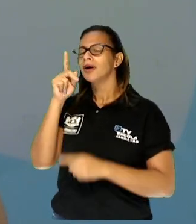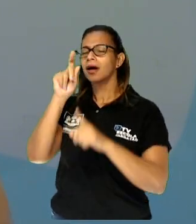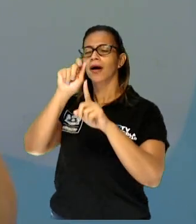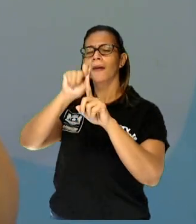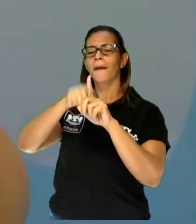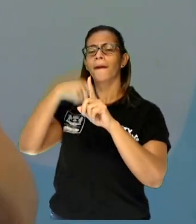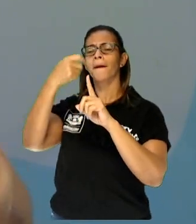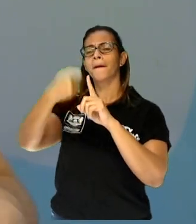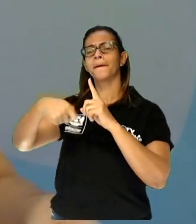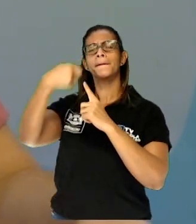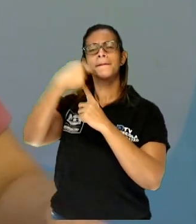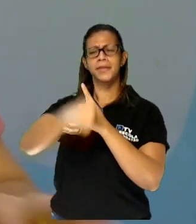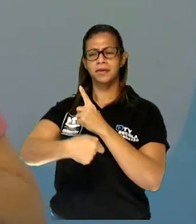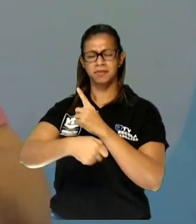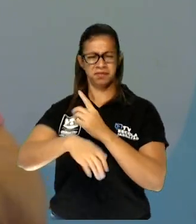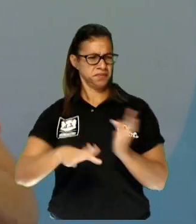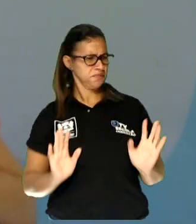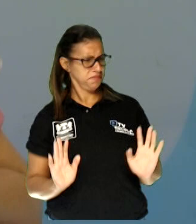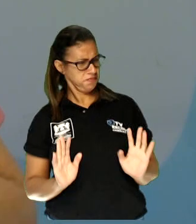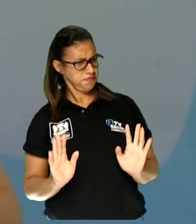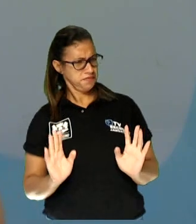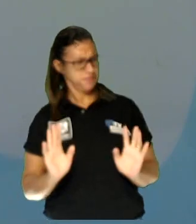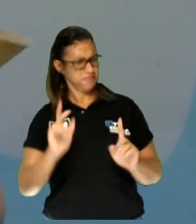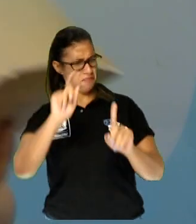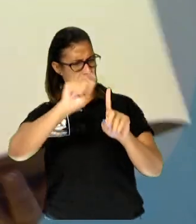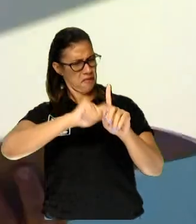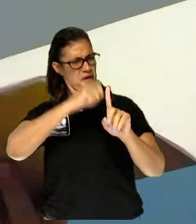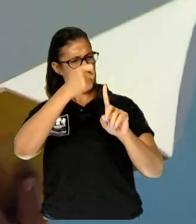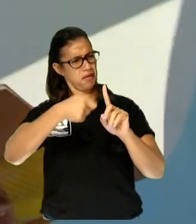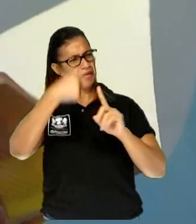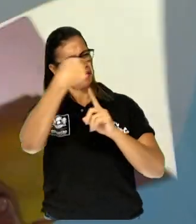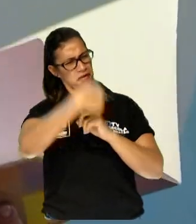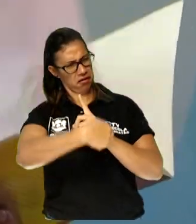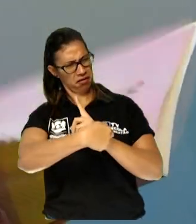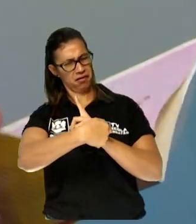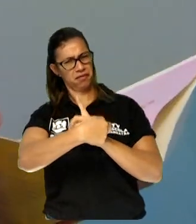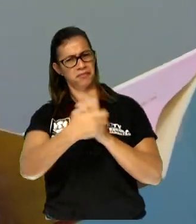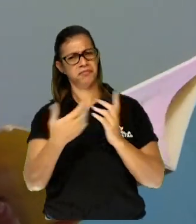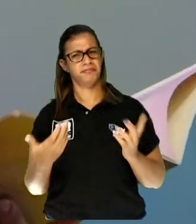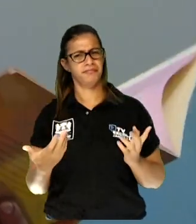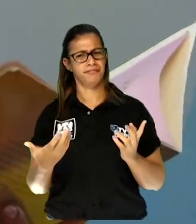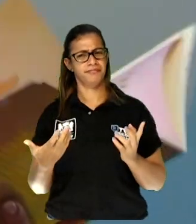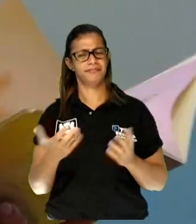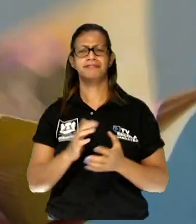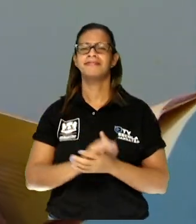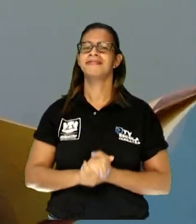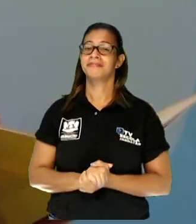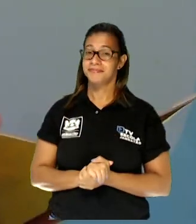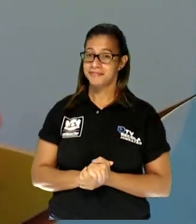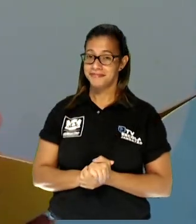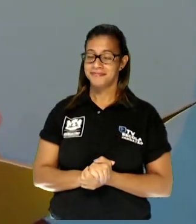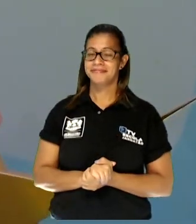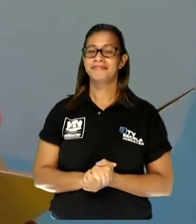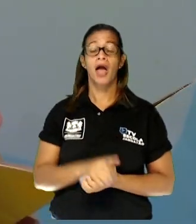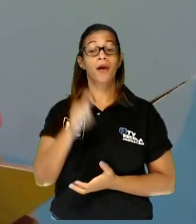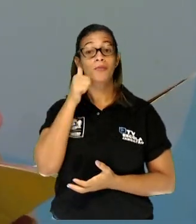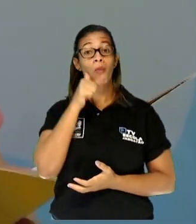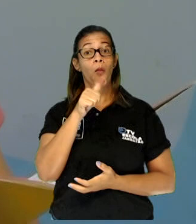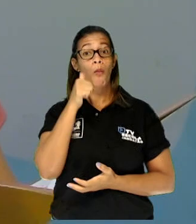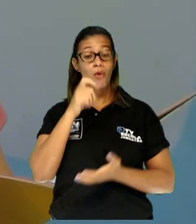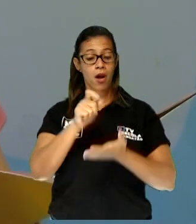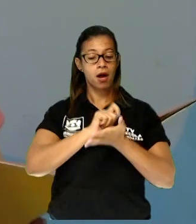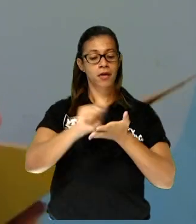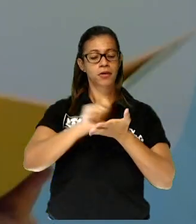banana. Banana? Mariana logo falou. Ah, e quando a Nádia escreveu esse livro, ela logo